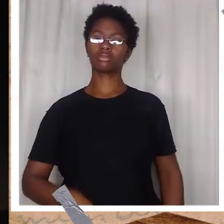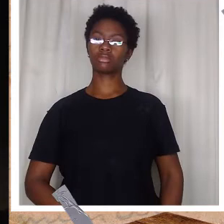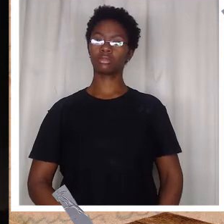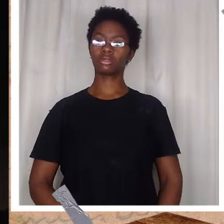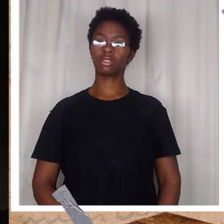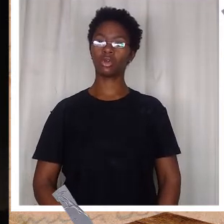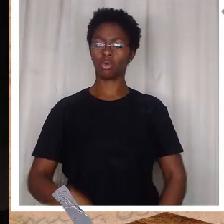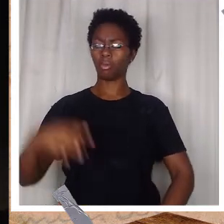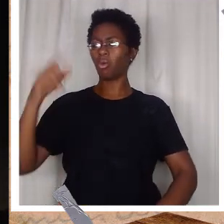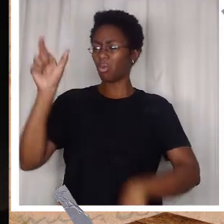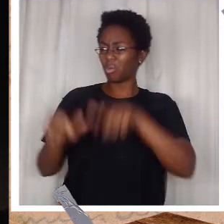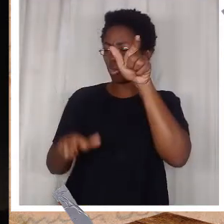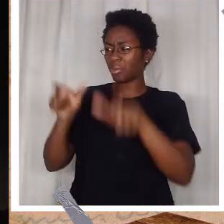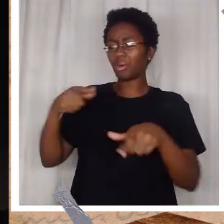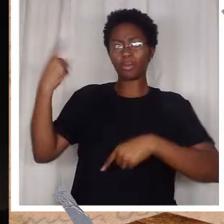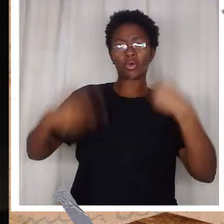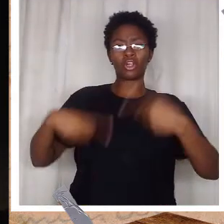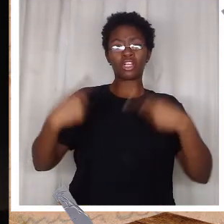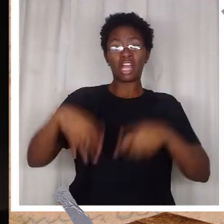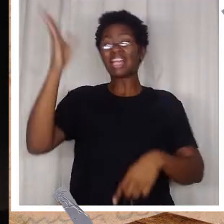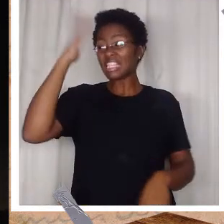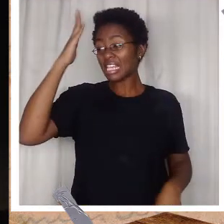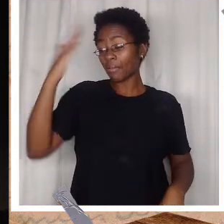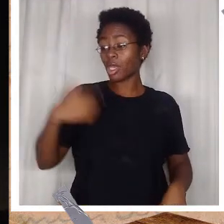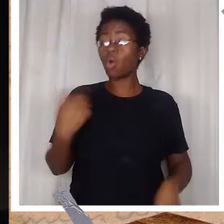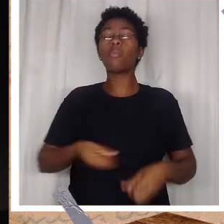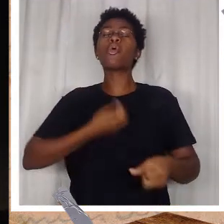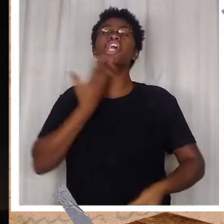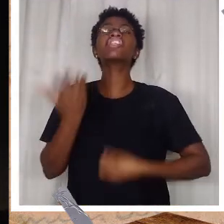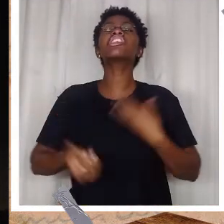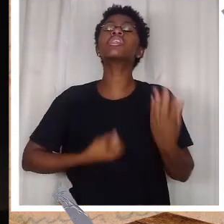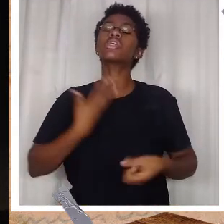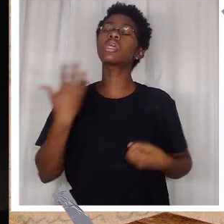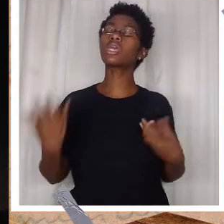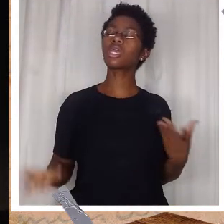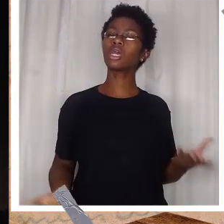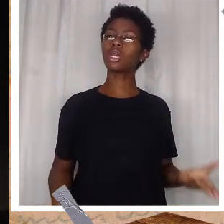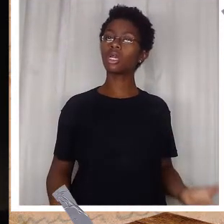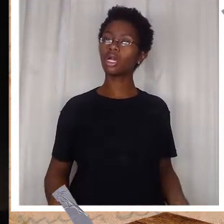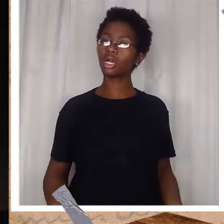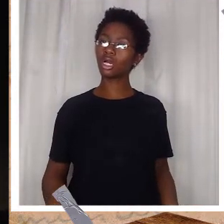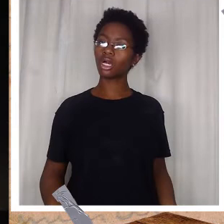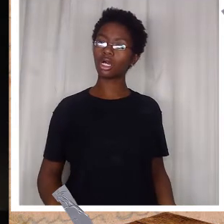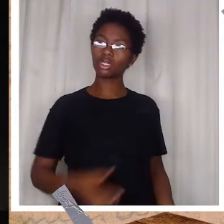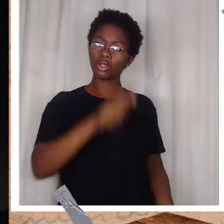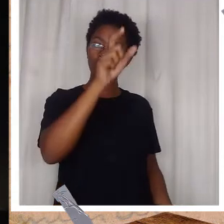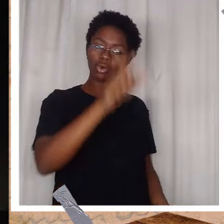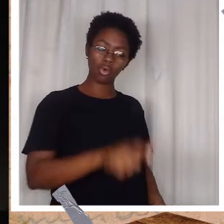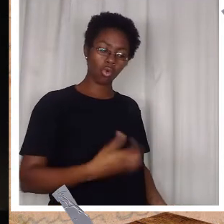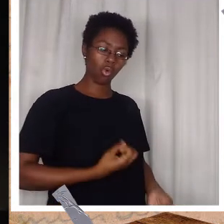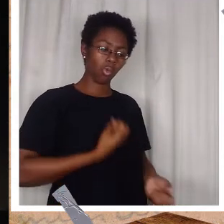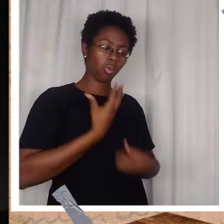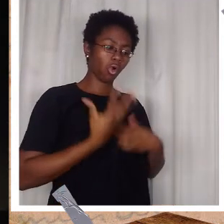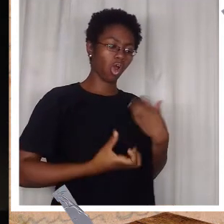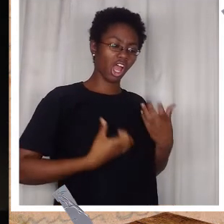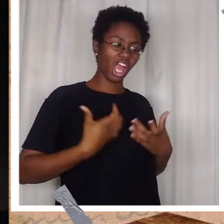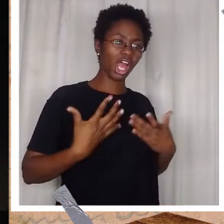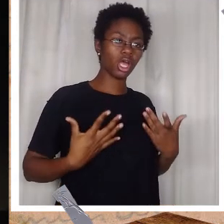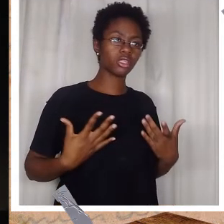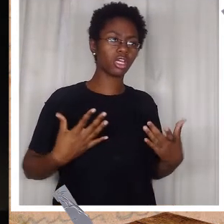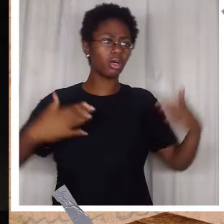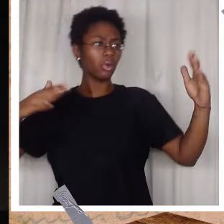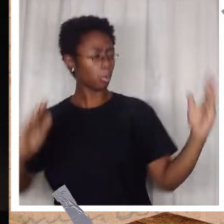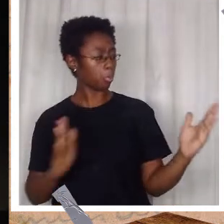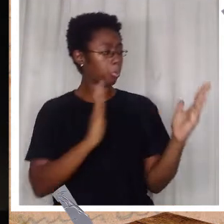Os políticos sabem que eu sou poetisa. Que o poeta enfrenta a morte quando vê